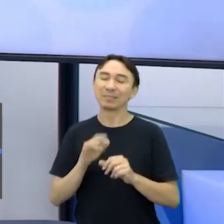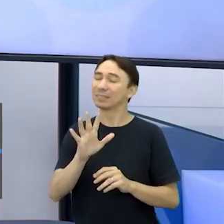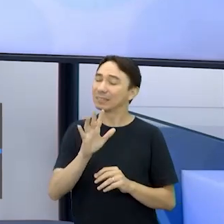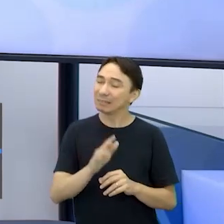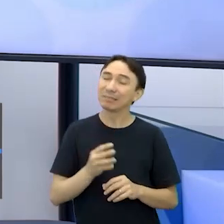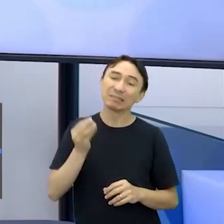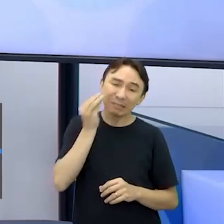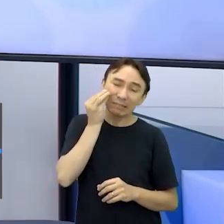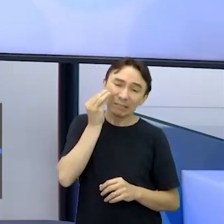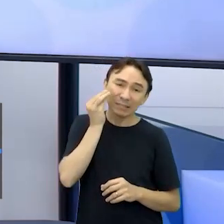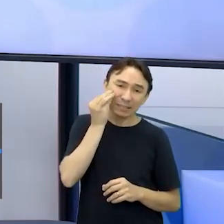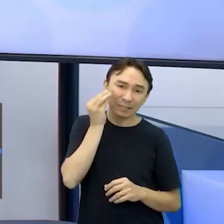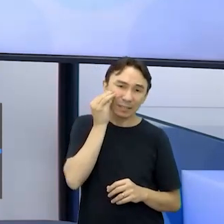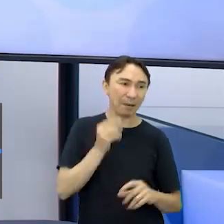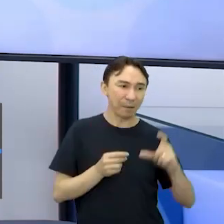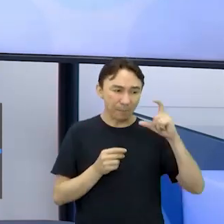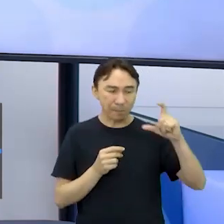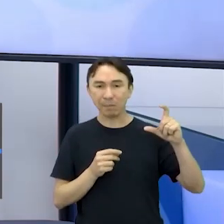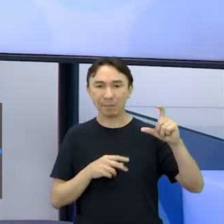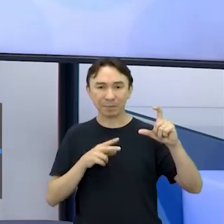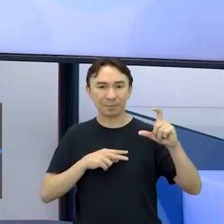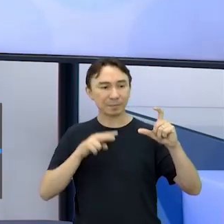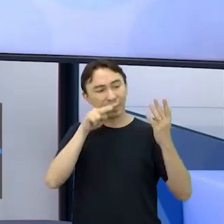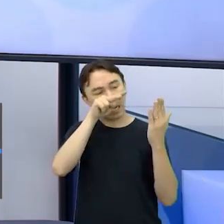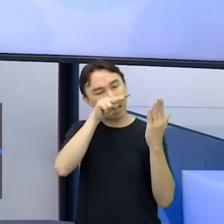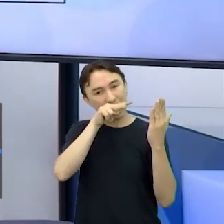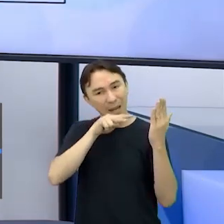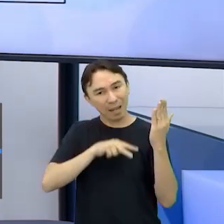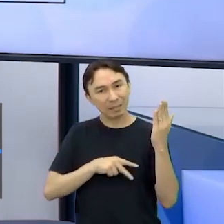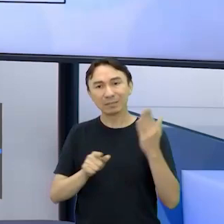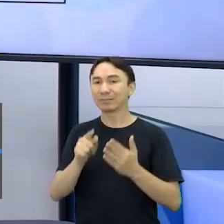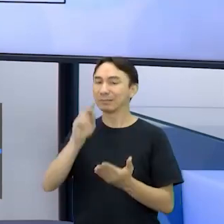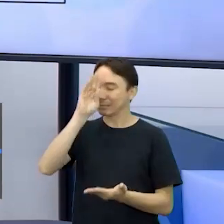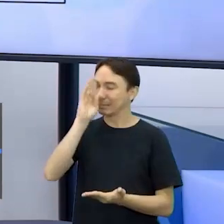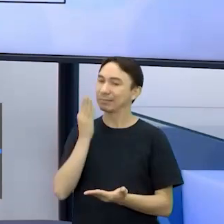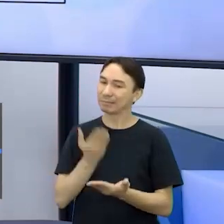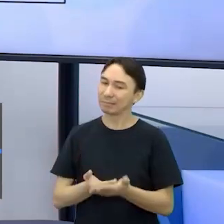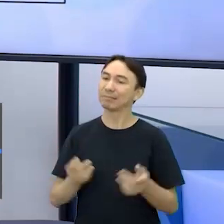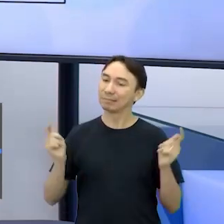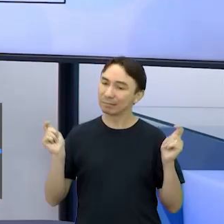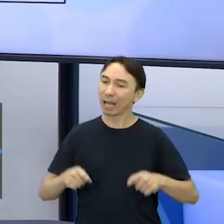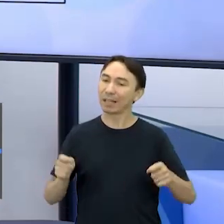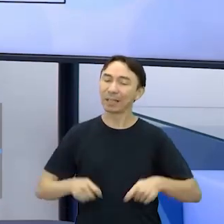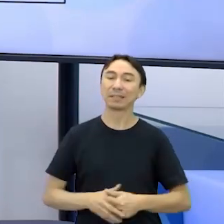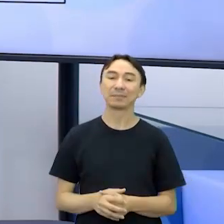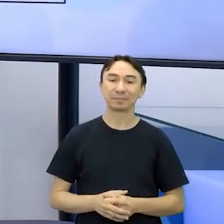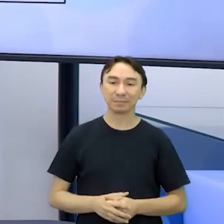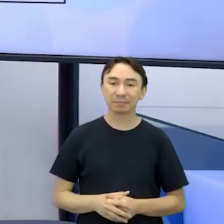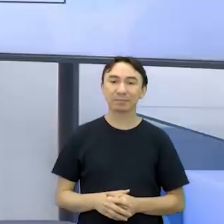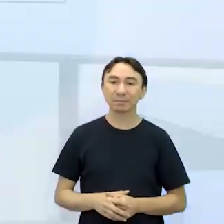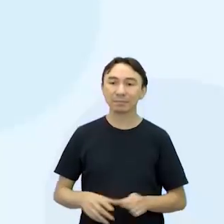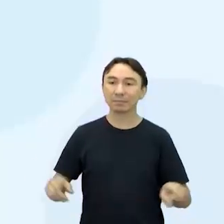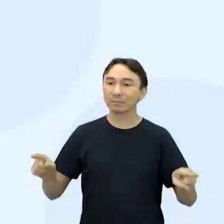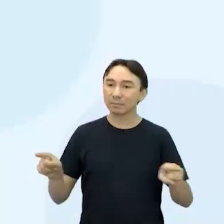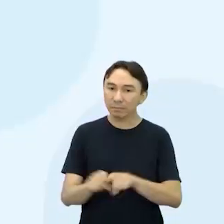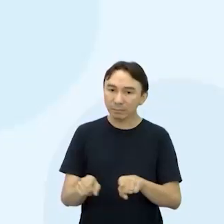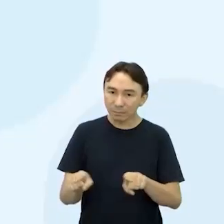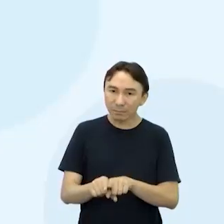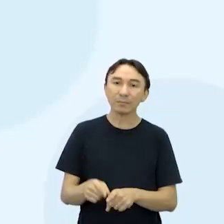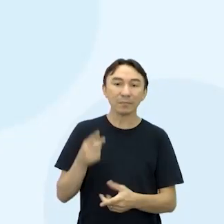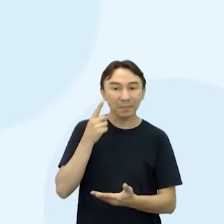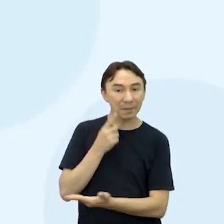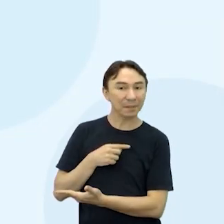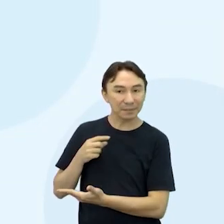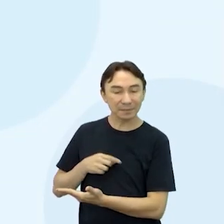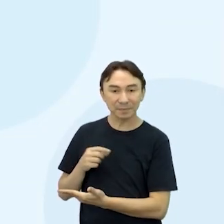da notícia. Então você consegue, vai lá que você consegue, confio em você. Ok? Olha, South Africa, África do Sul também fala inglês, olha só, na